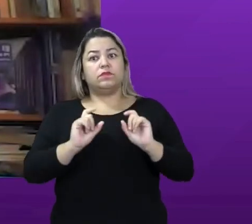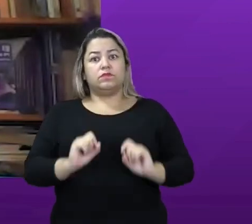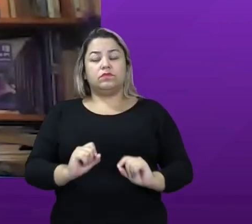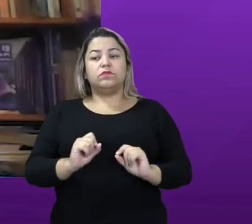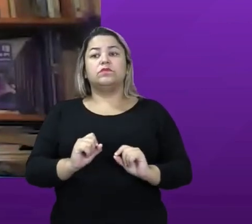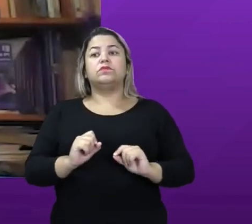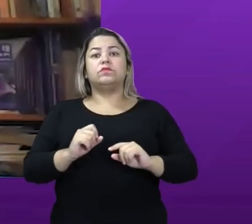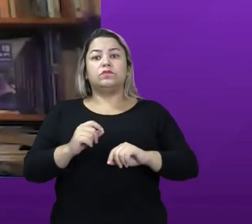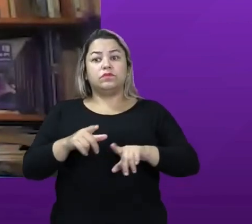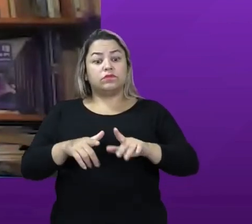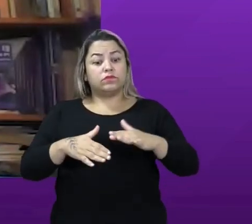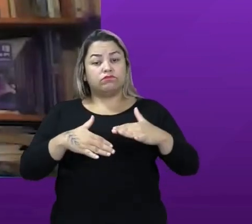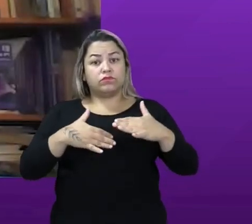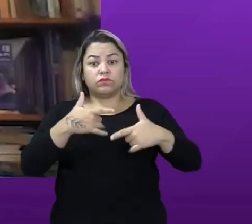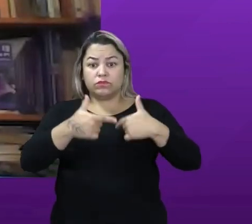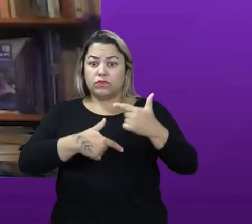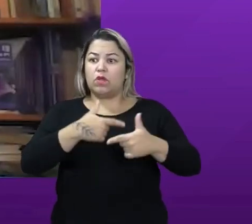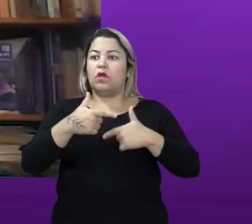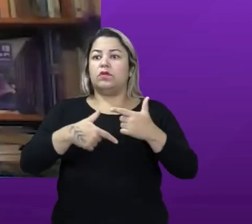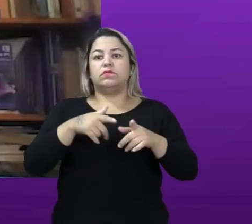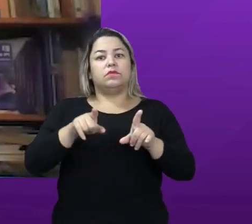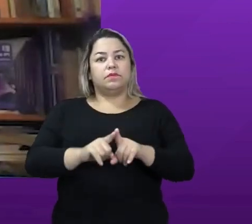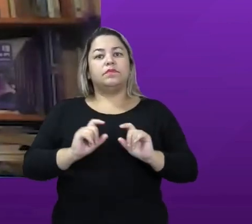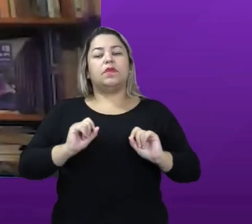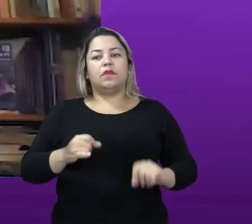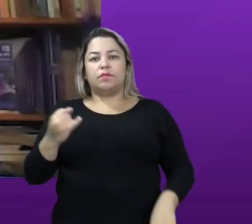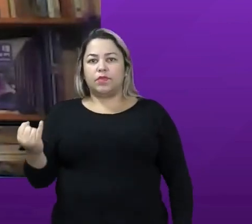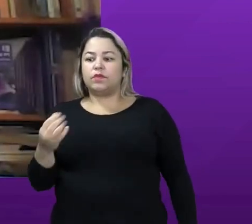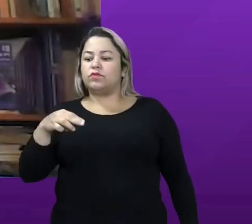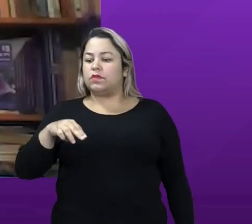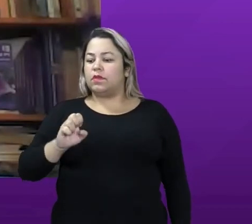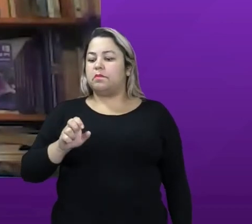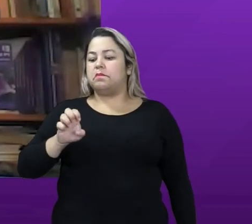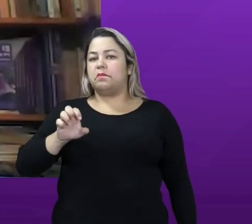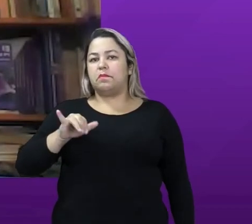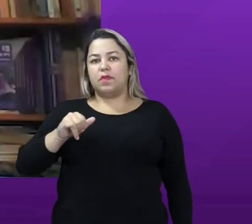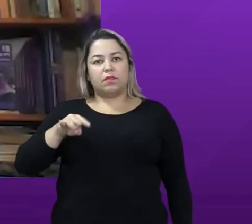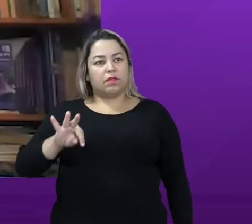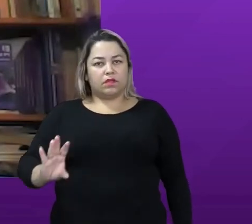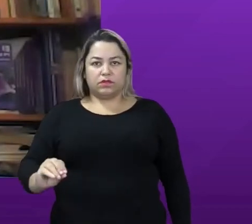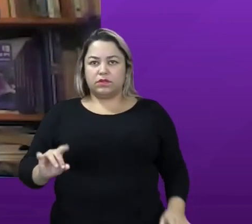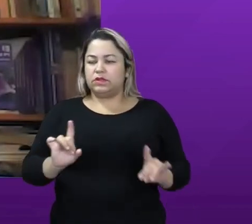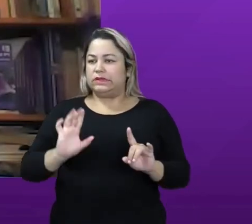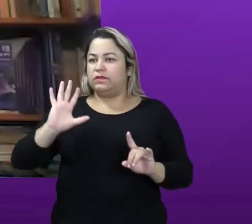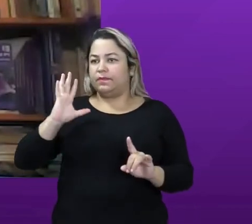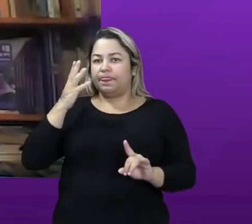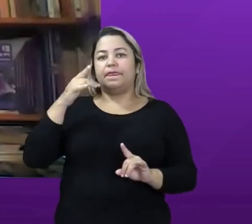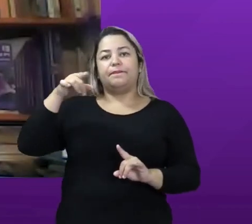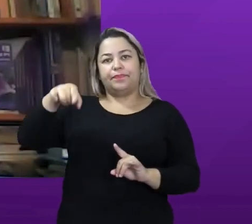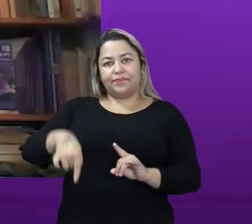mérito. Claro que as pessoas têm mérito e é importante que elas tenham mérito, mas não é o mérito que decide.